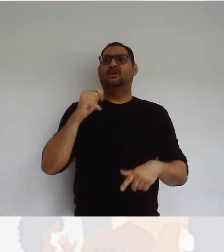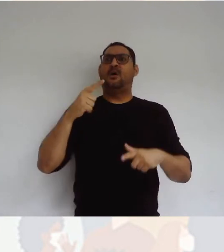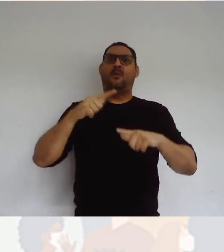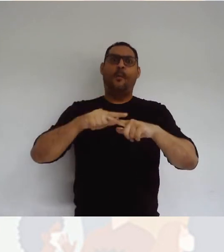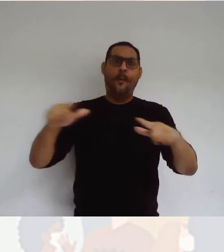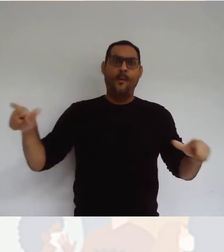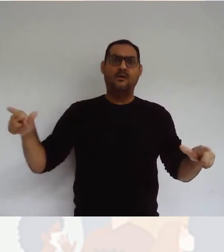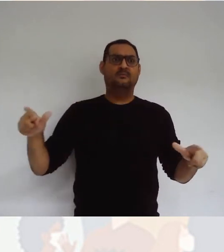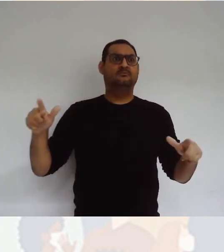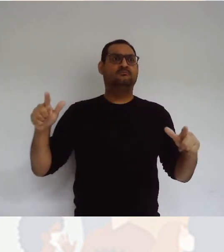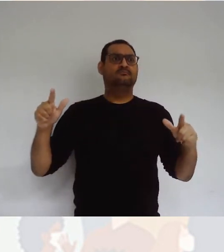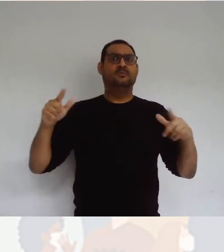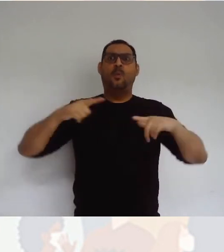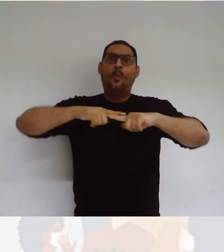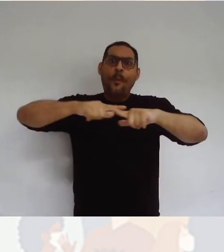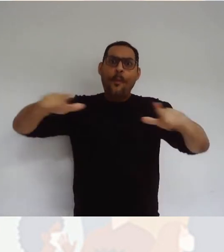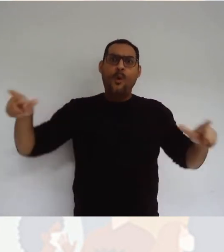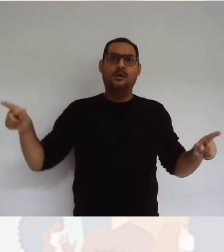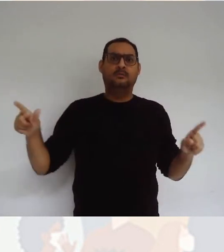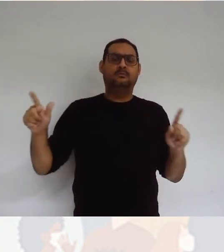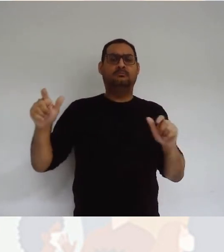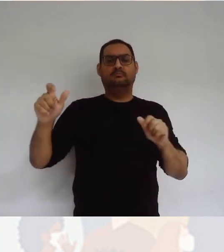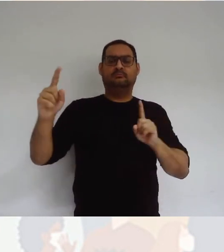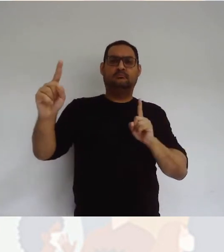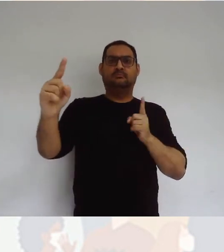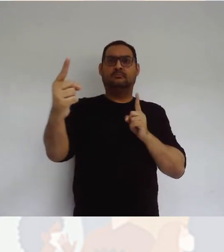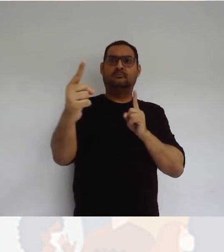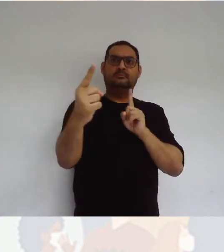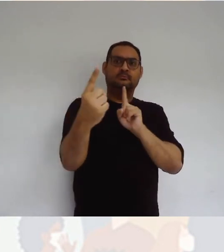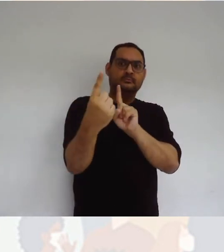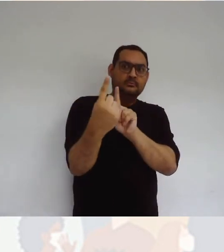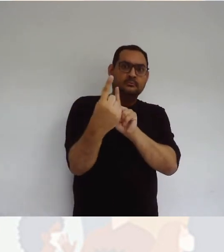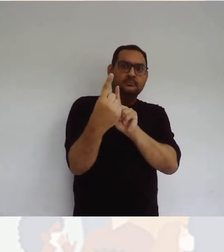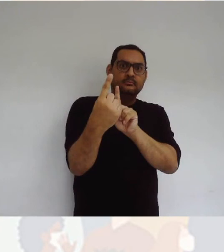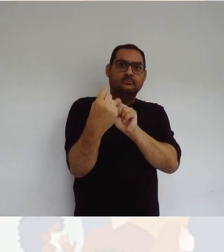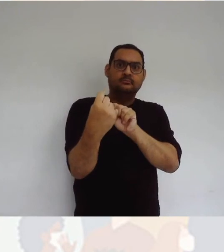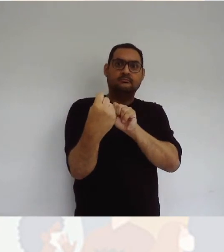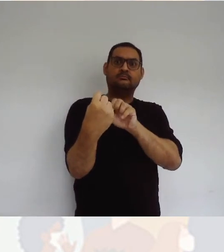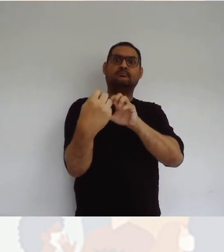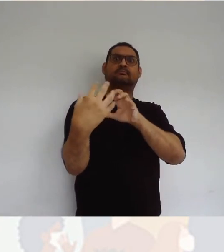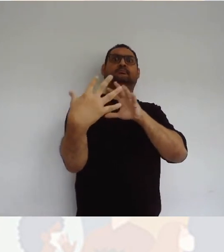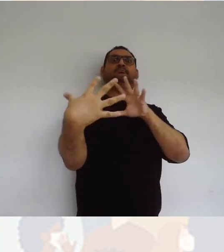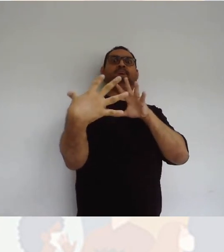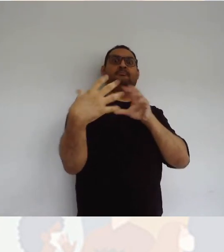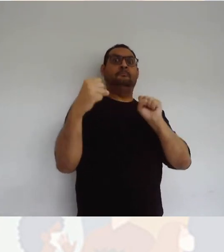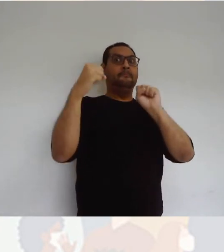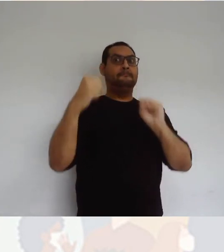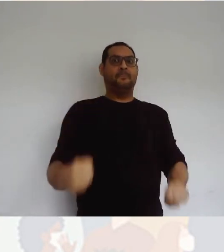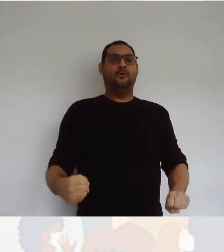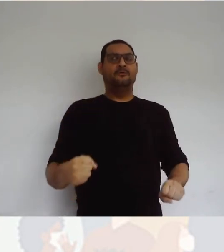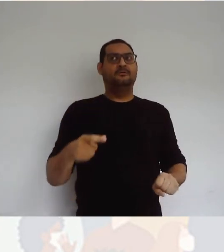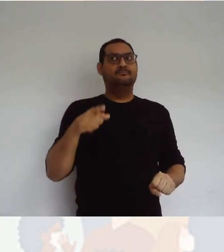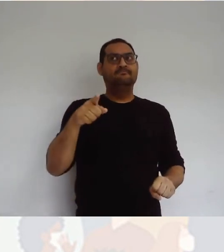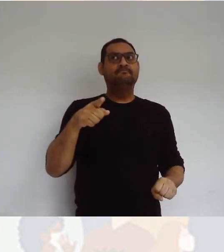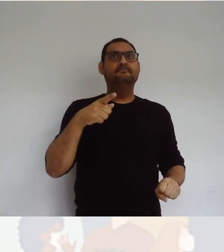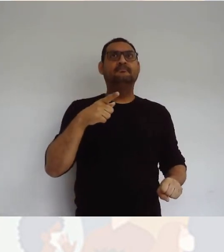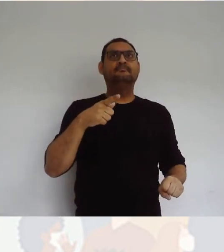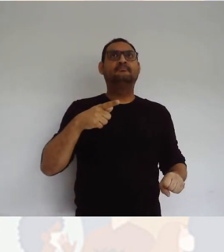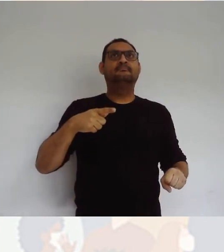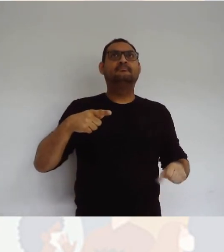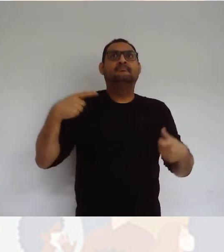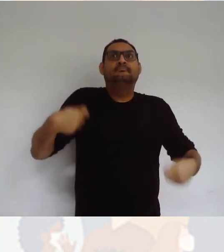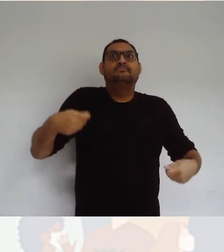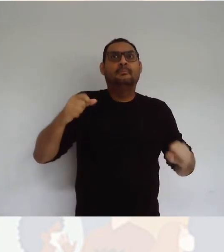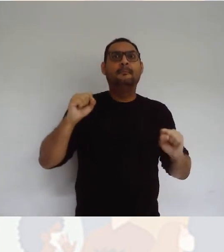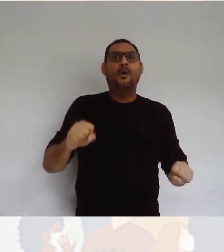lugar grande, lugar do ninguém, ilumina a possibilidade do encontro,